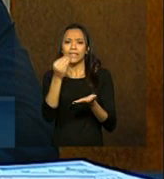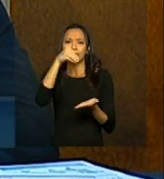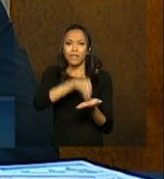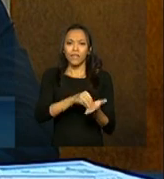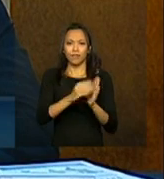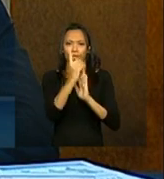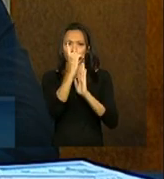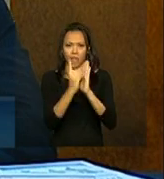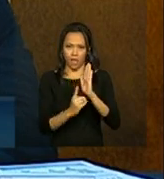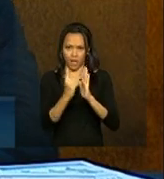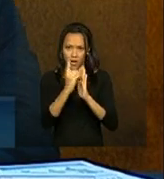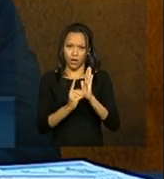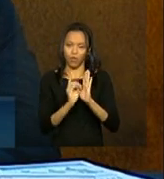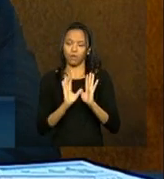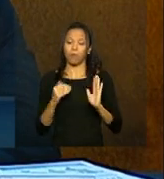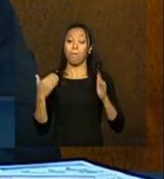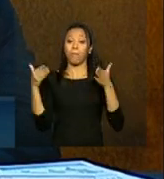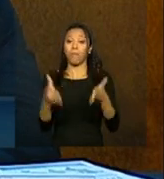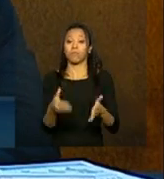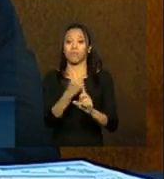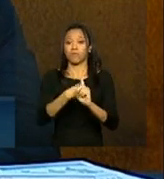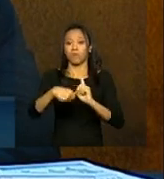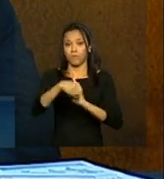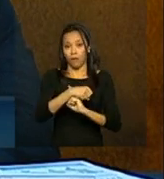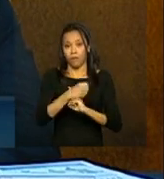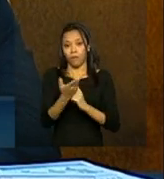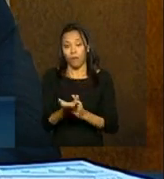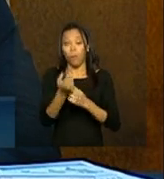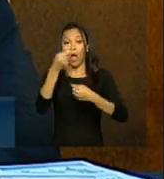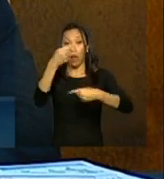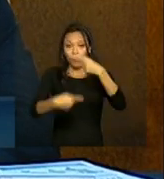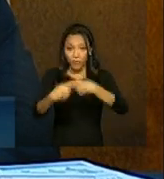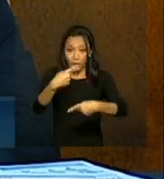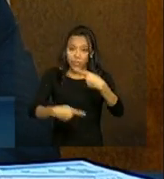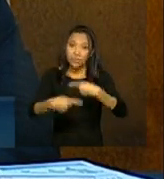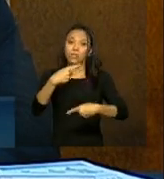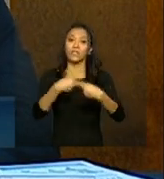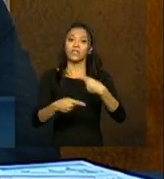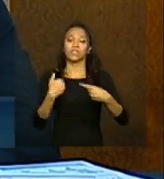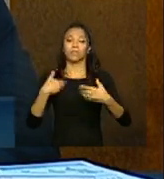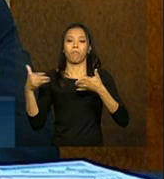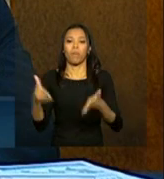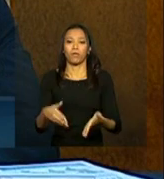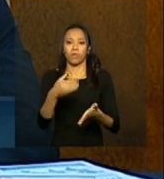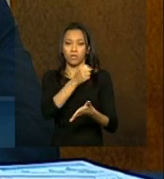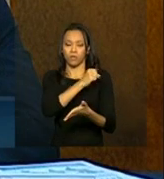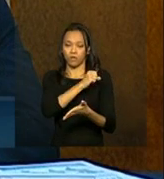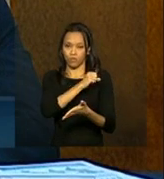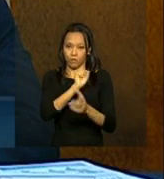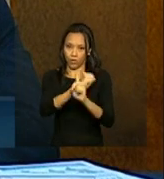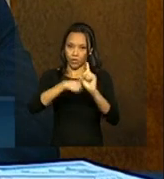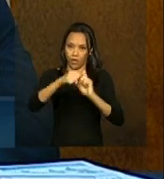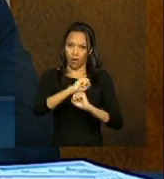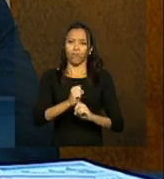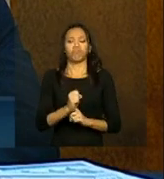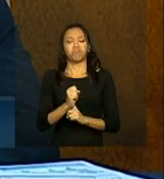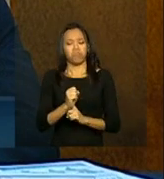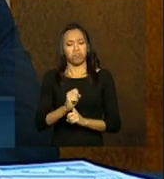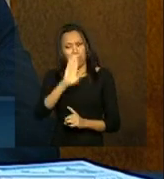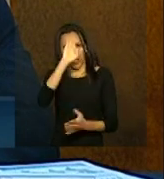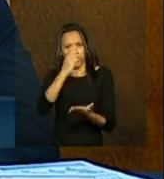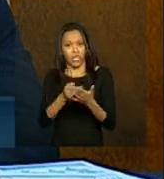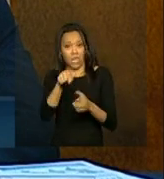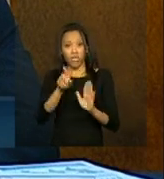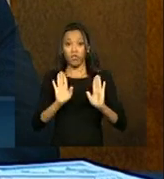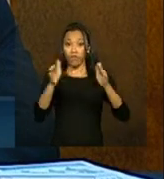decreto da participação social. Ou seja, a política de nacional de participação social reconhece esse fórum como uma das